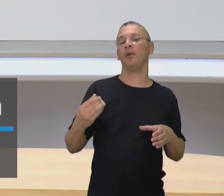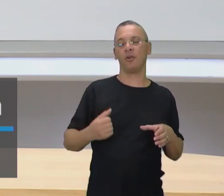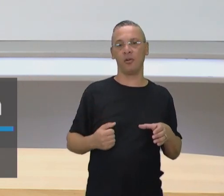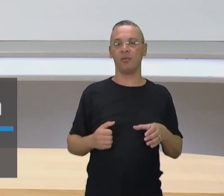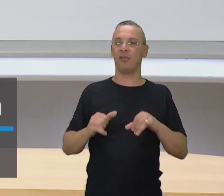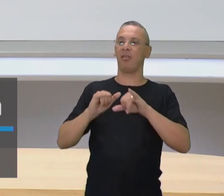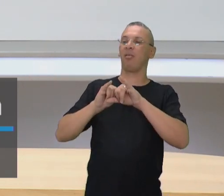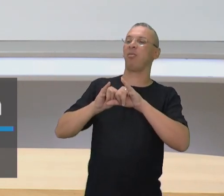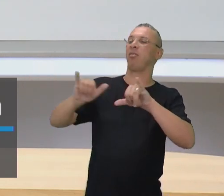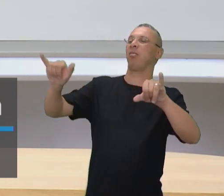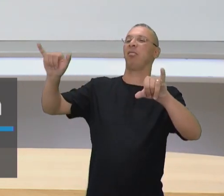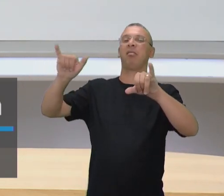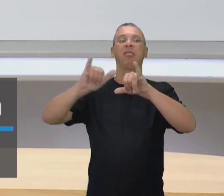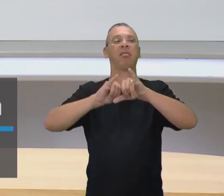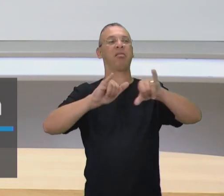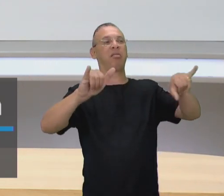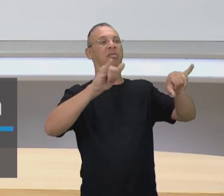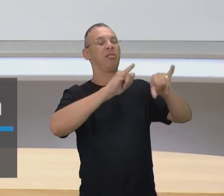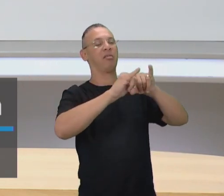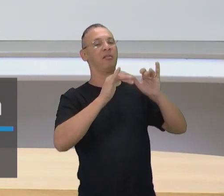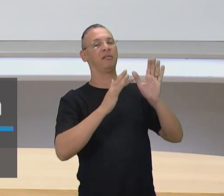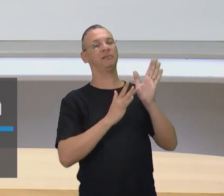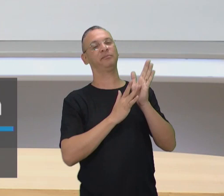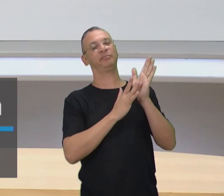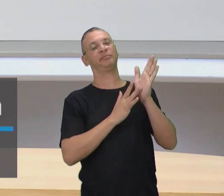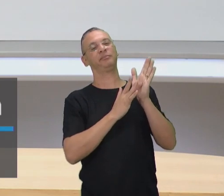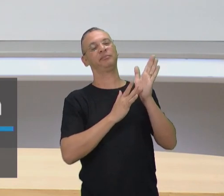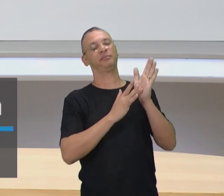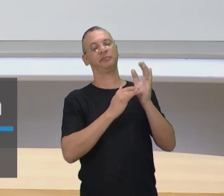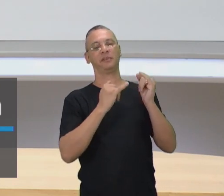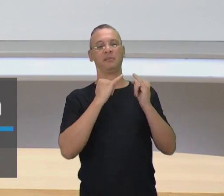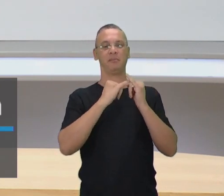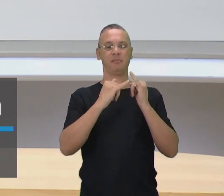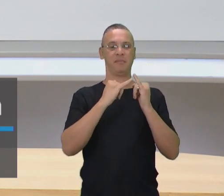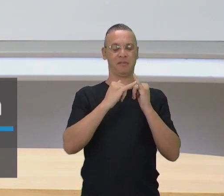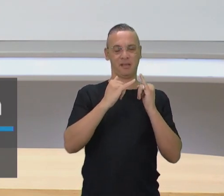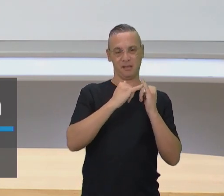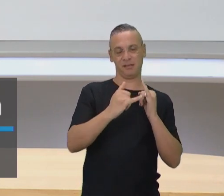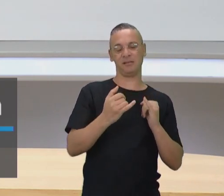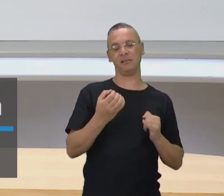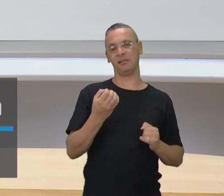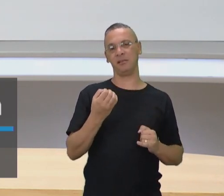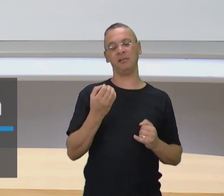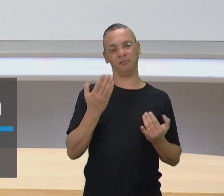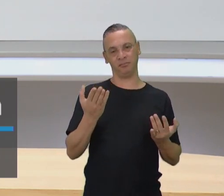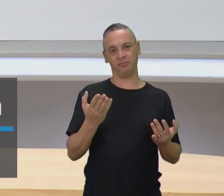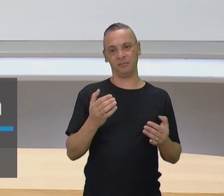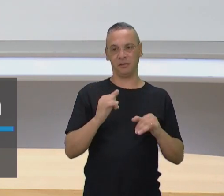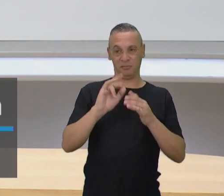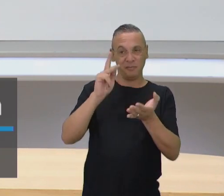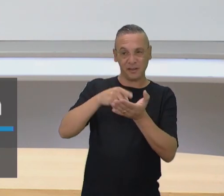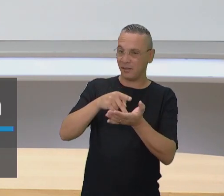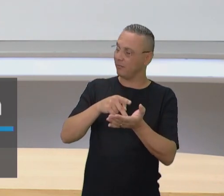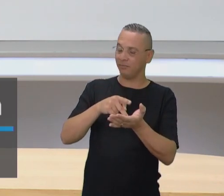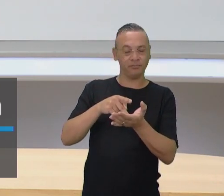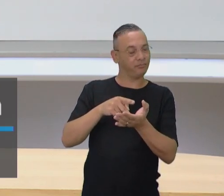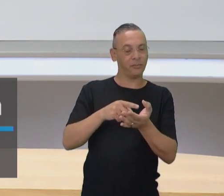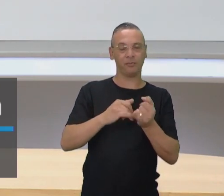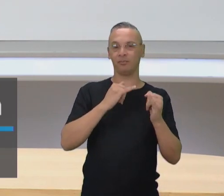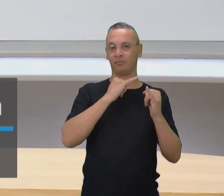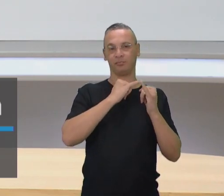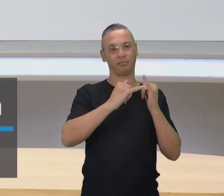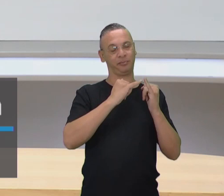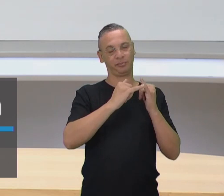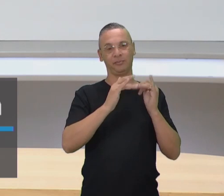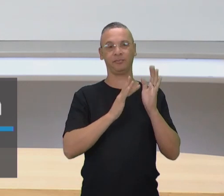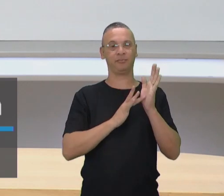Veiculando informações que são parciais, ou seja, parcial é uma coisa que não é inteira, então ele não veicula a informação completa para